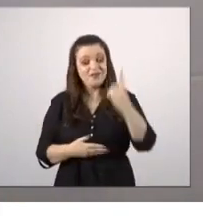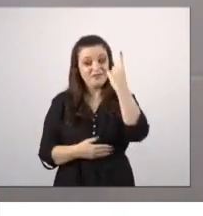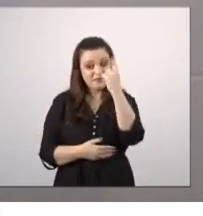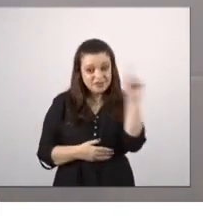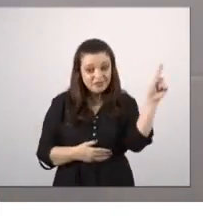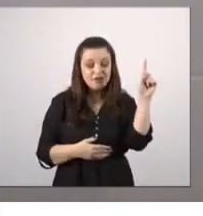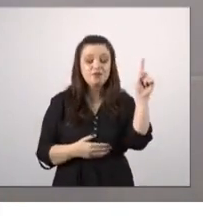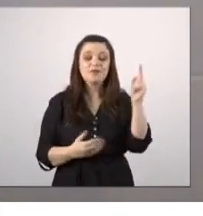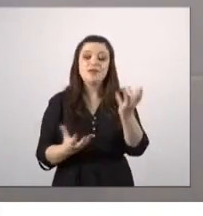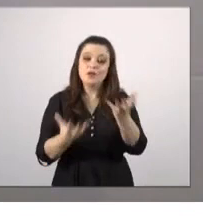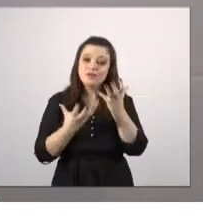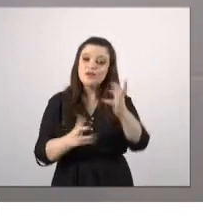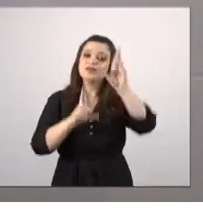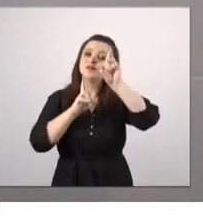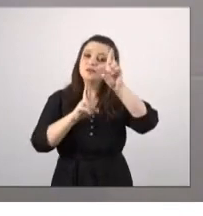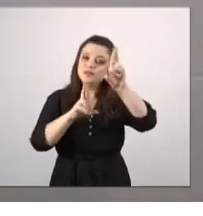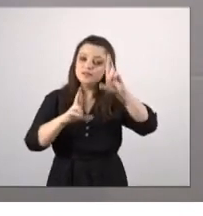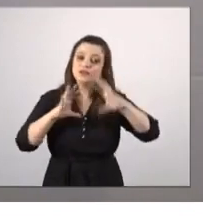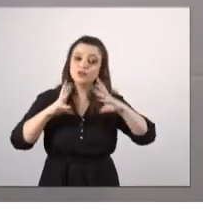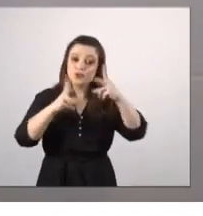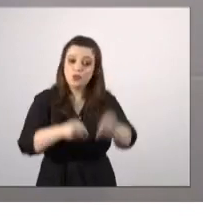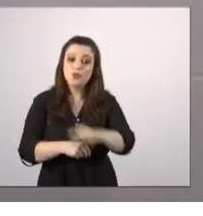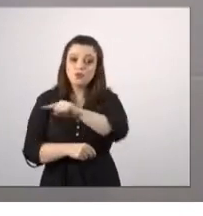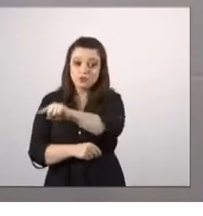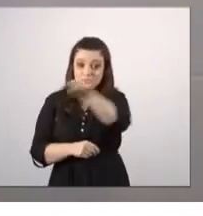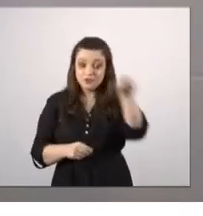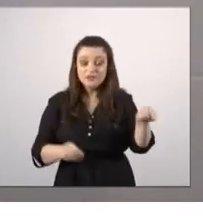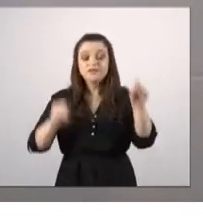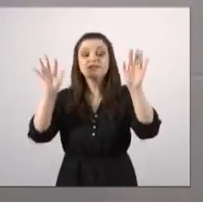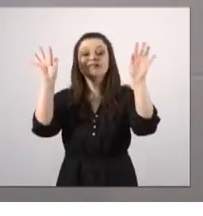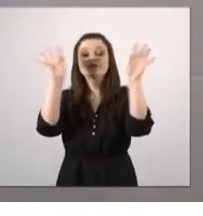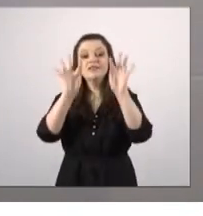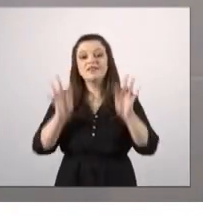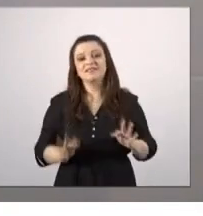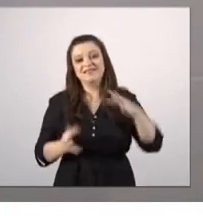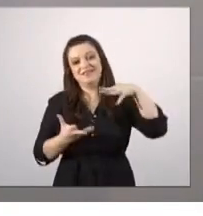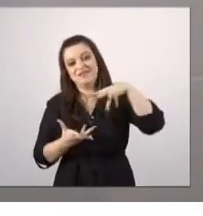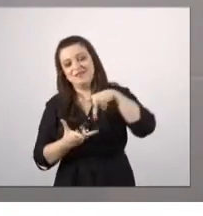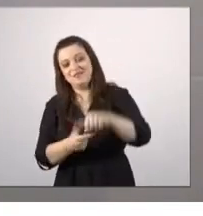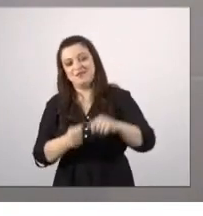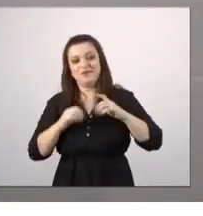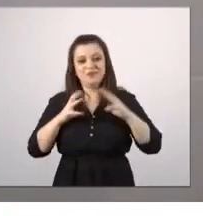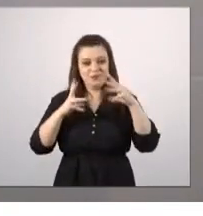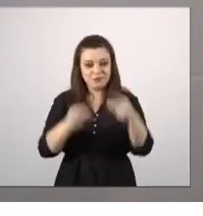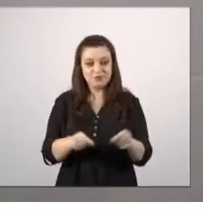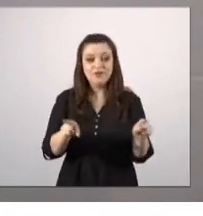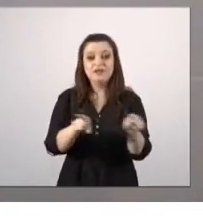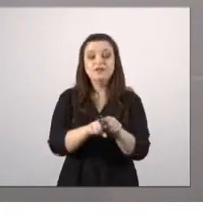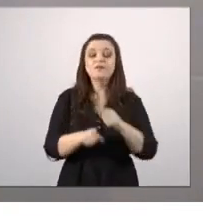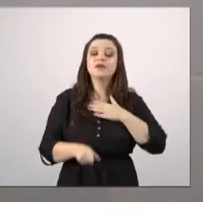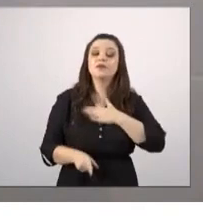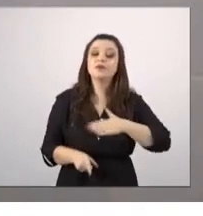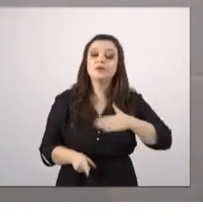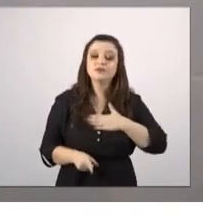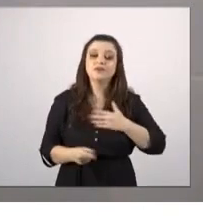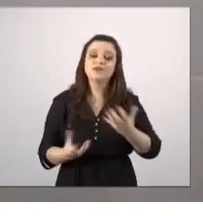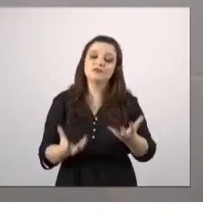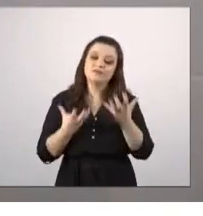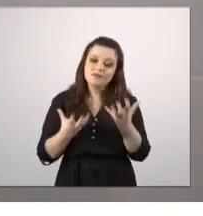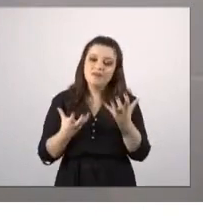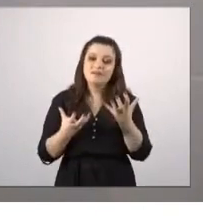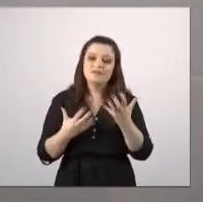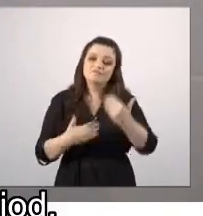todos vocês e a cada um toda a felicidade do mundo. E eu gostaria de expressar a minha